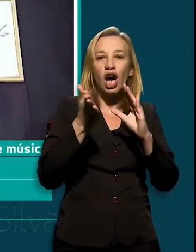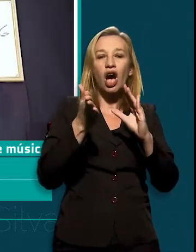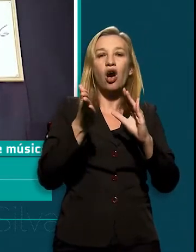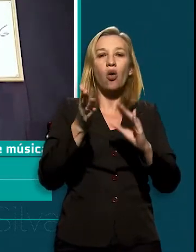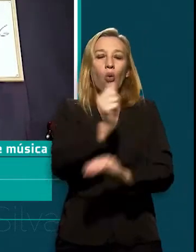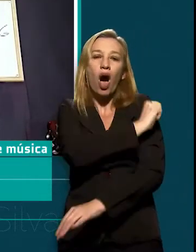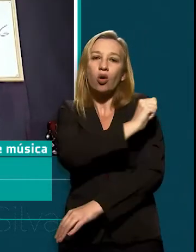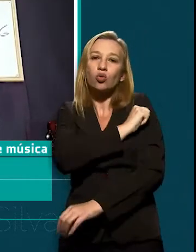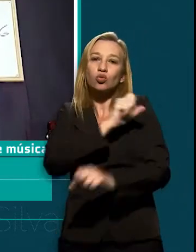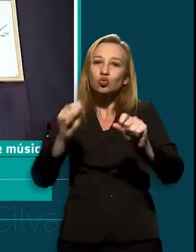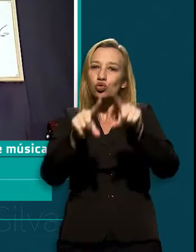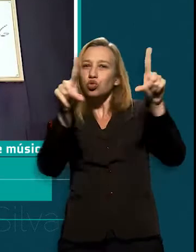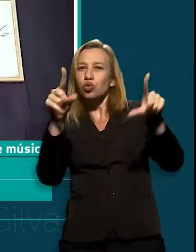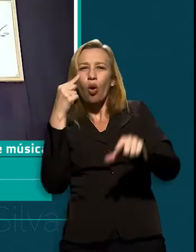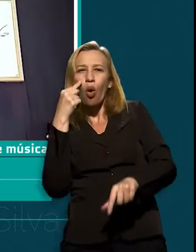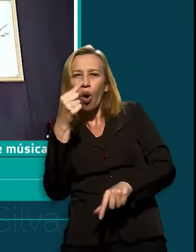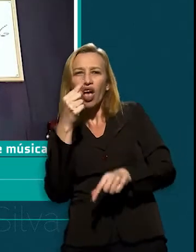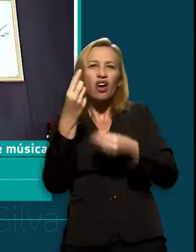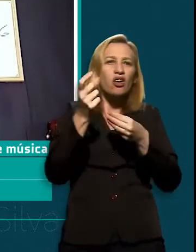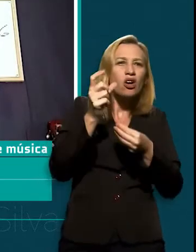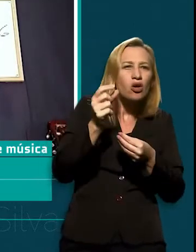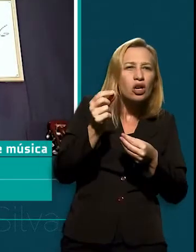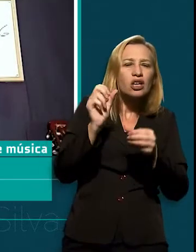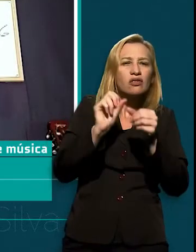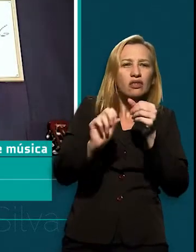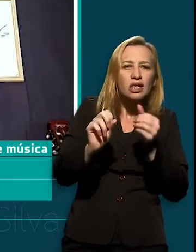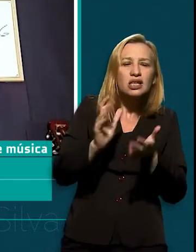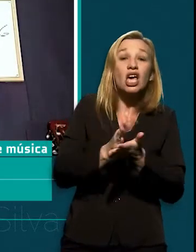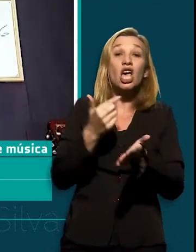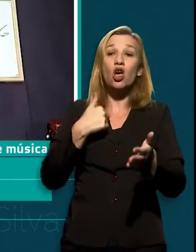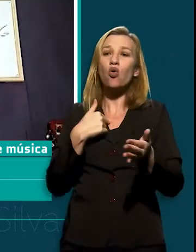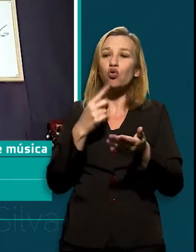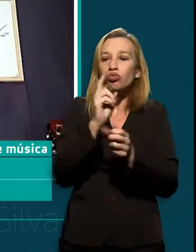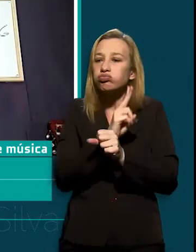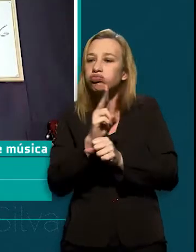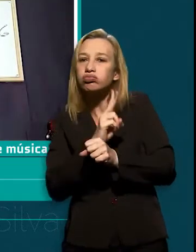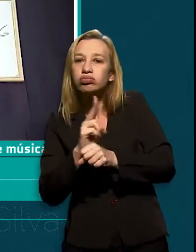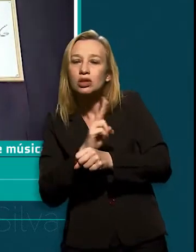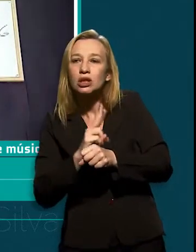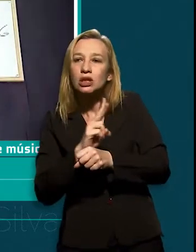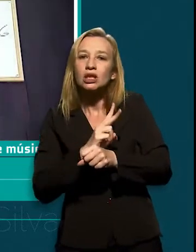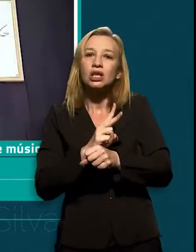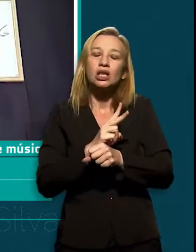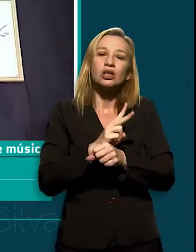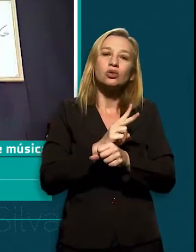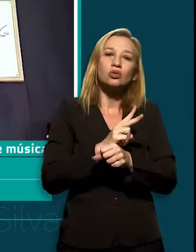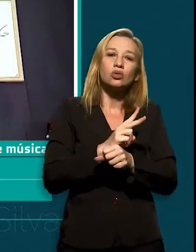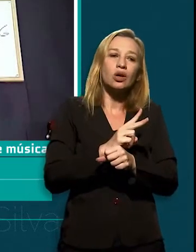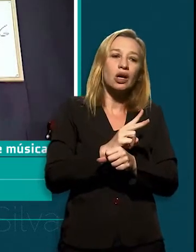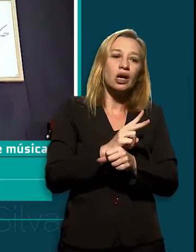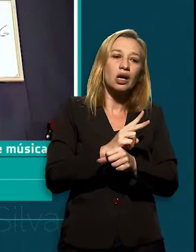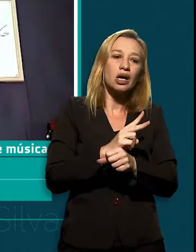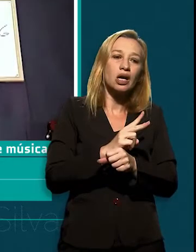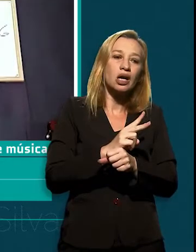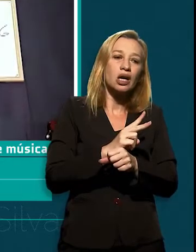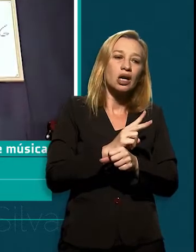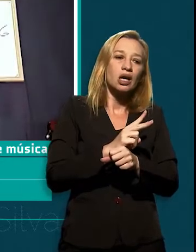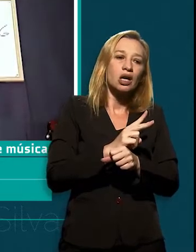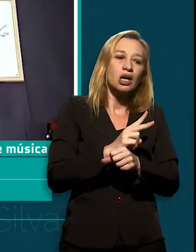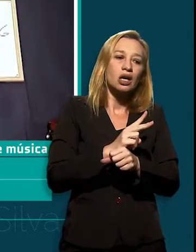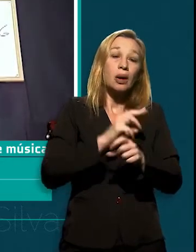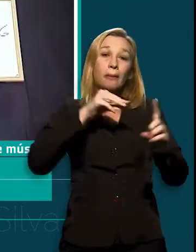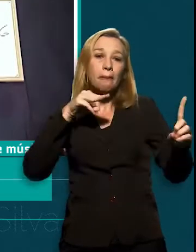uma olhada ali do que ele vai ter que fazer. Eu fui buscando rotinas, né,